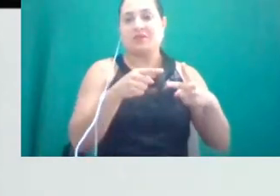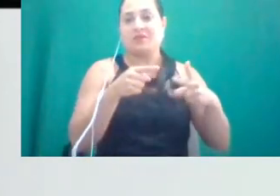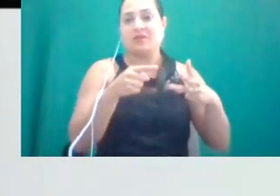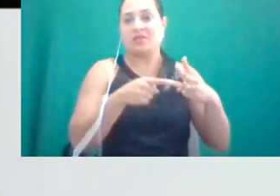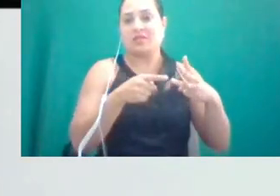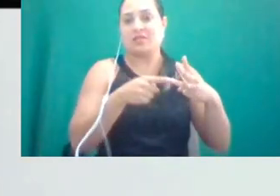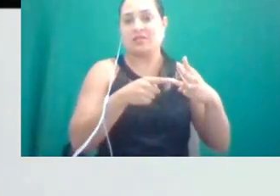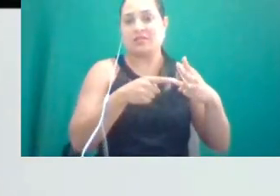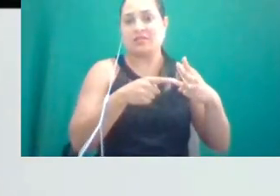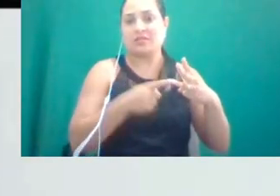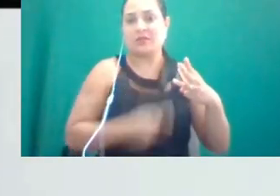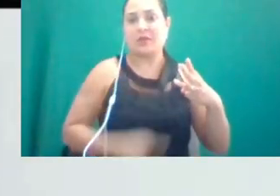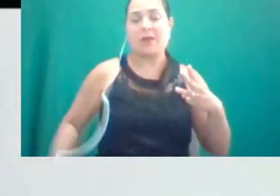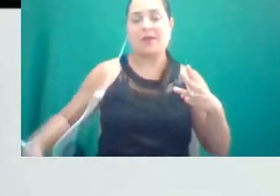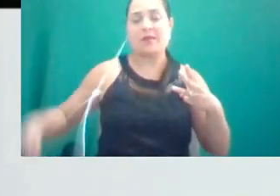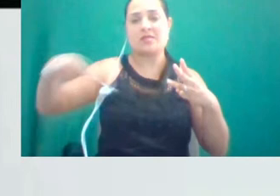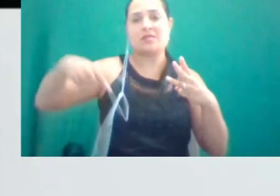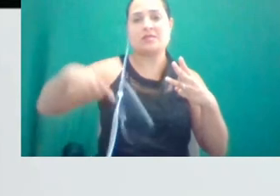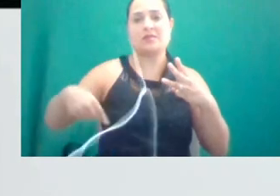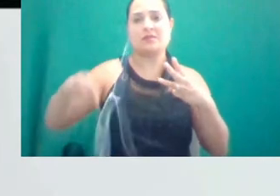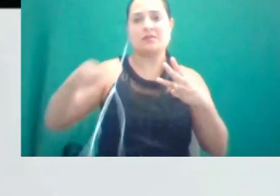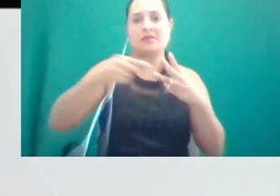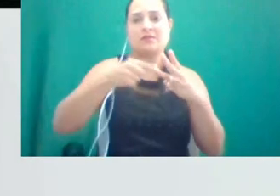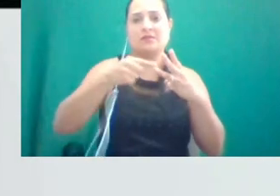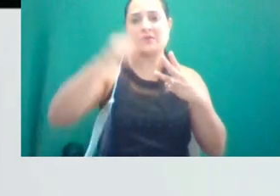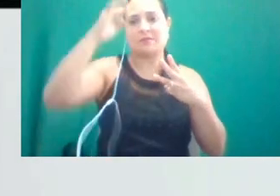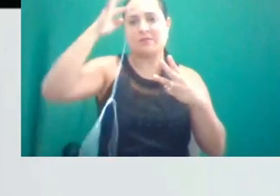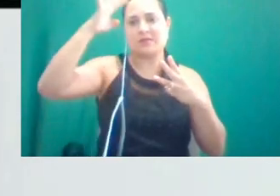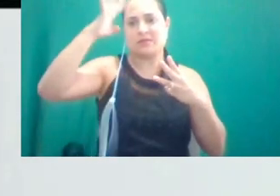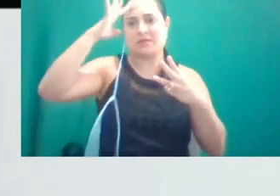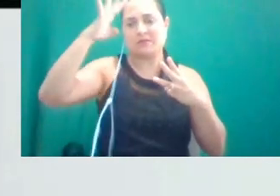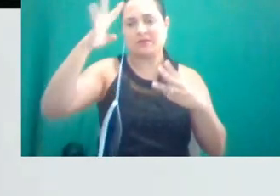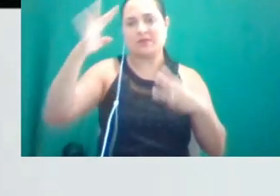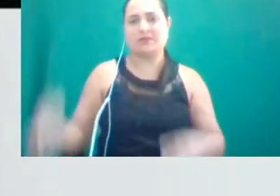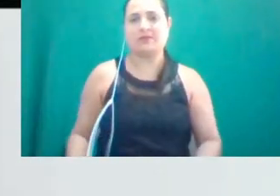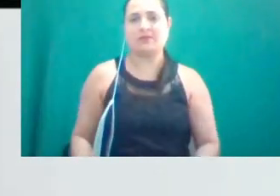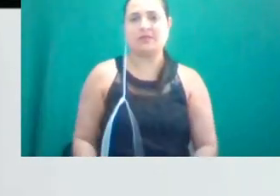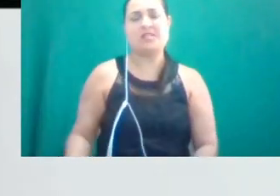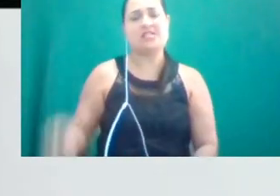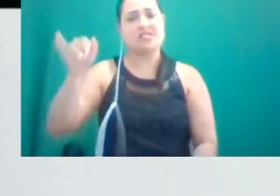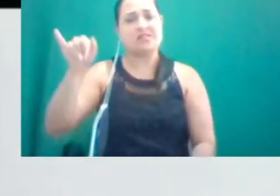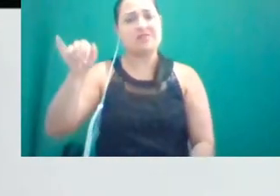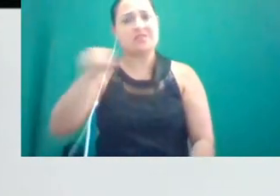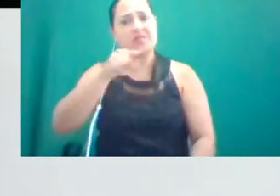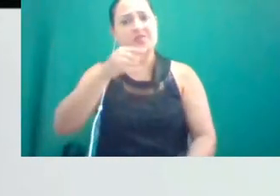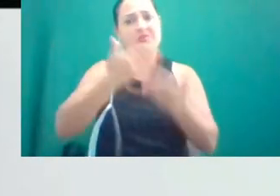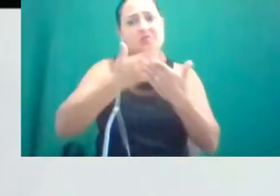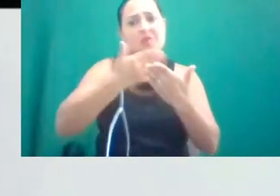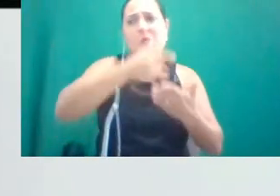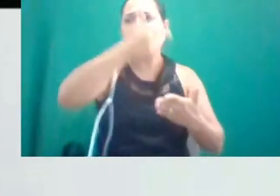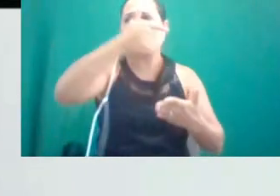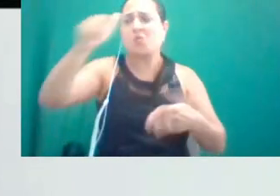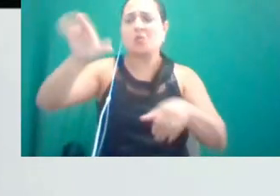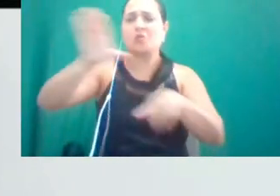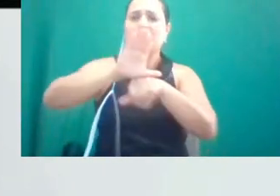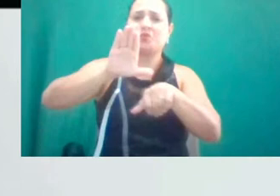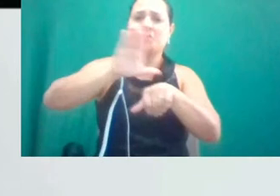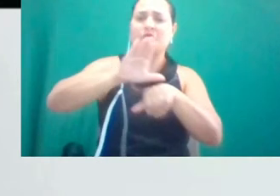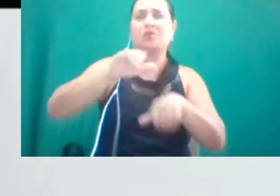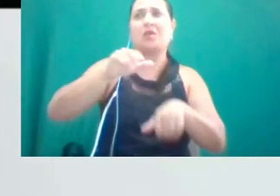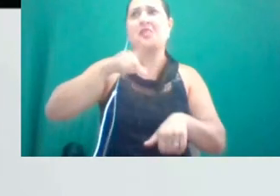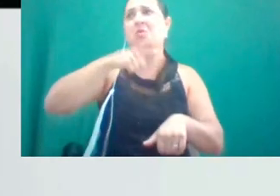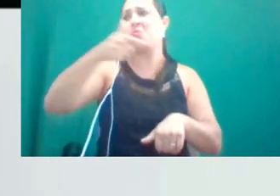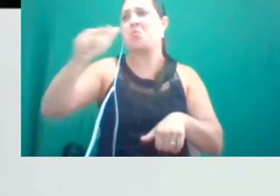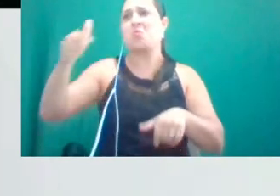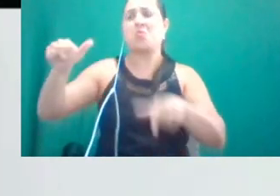a humildade. Deus resiste aos soberbos, mas dá graça aos humildes. Procure viver uma